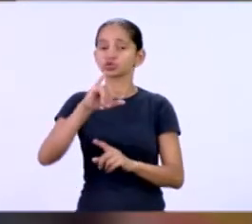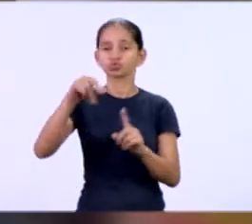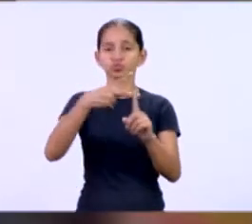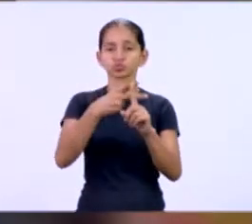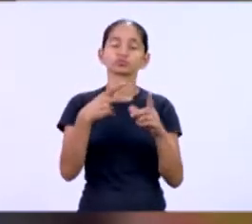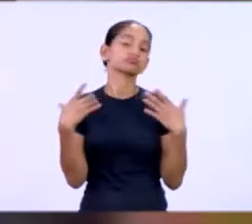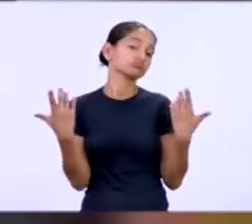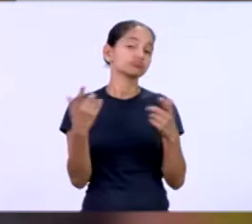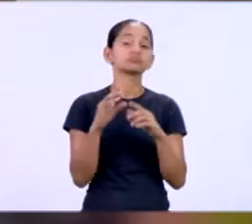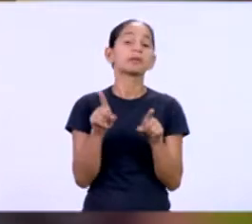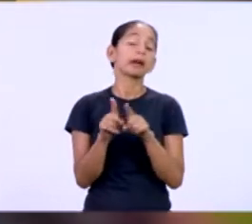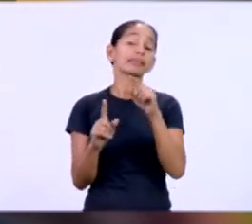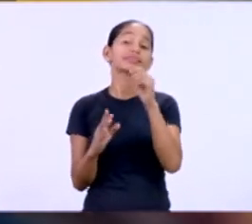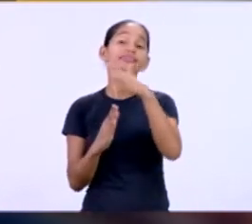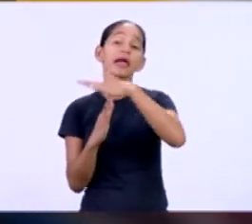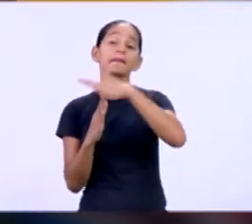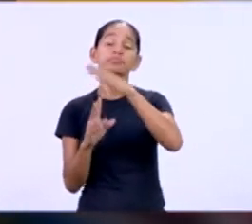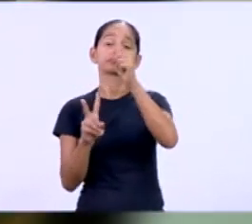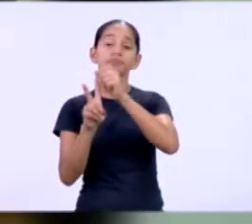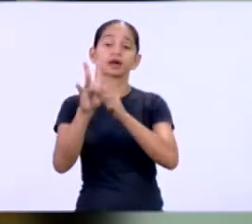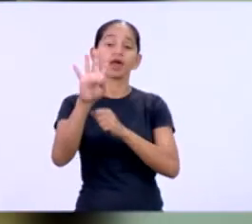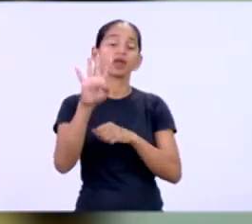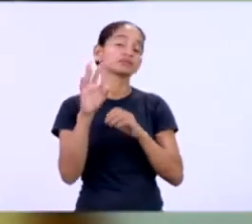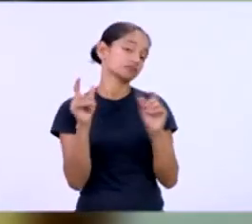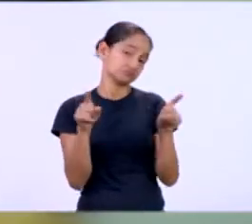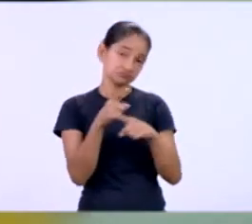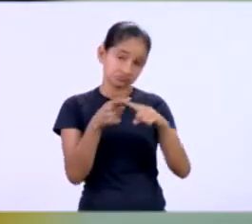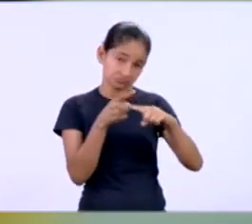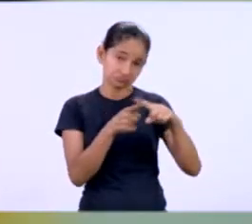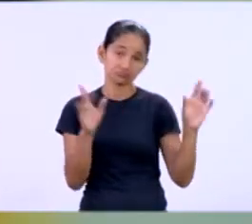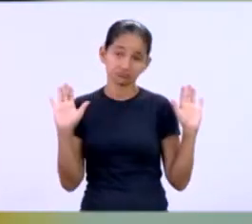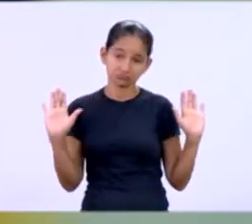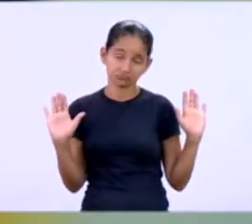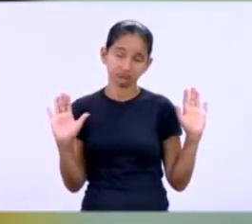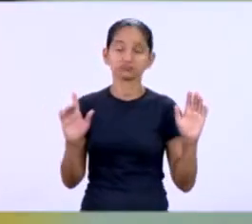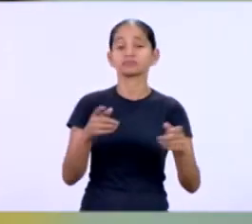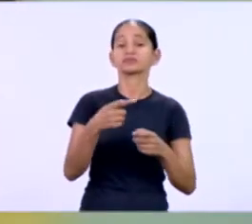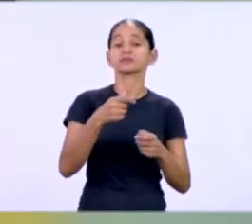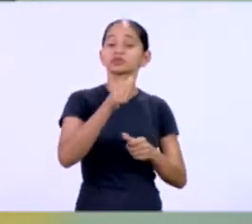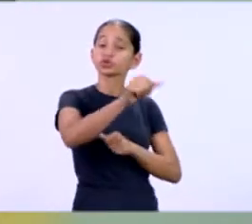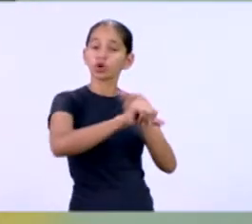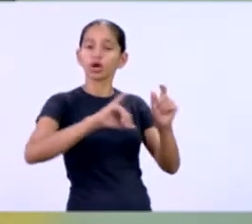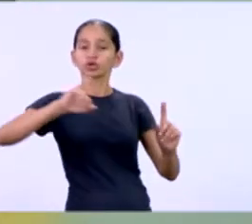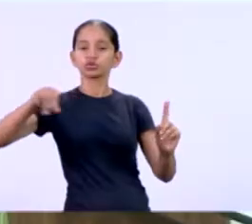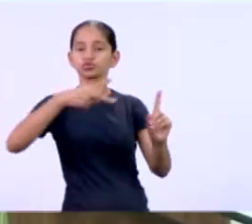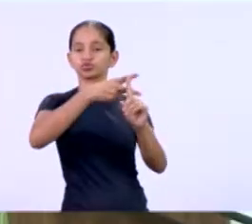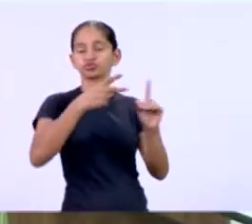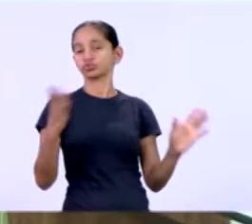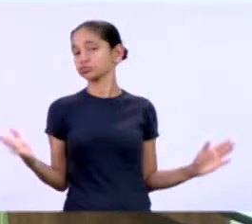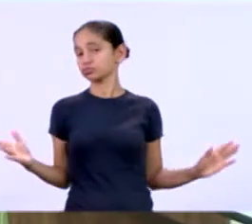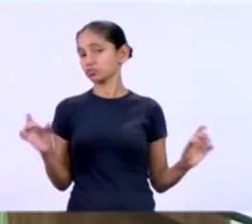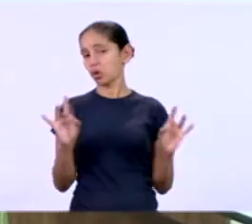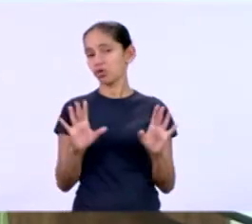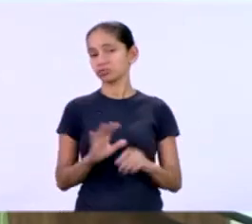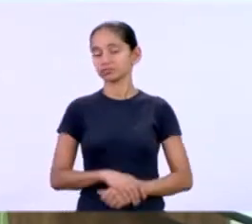e prazos. Busque parcelas fixas. Faça troca de juros.